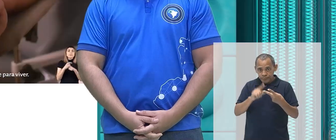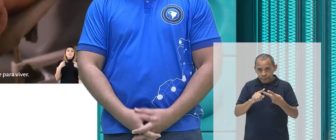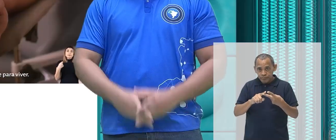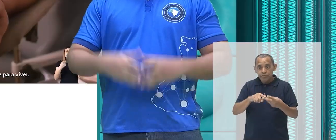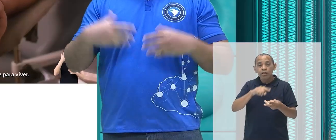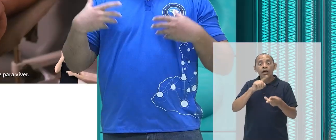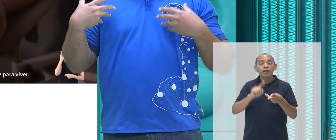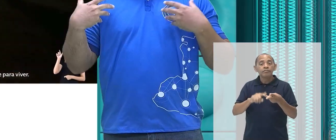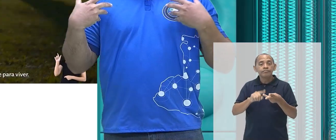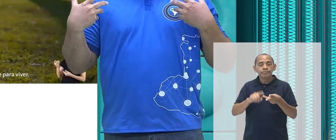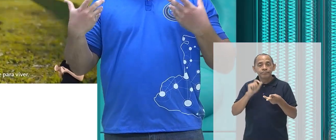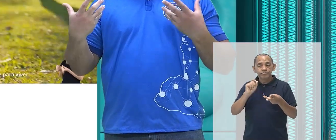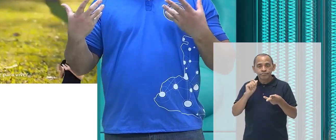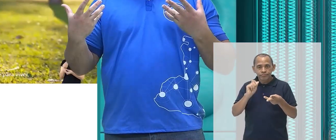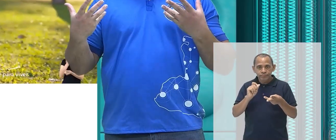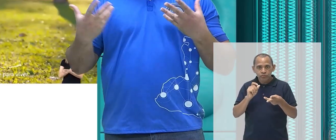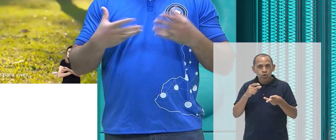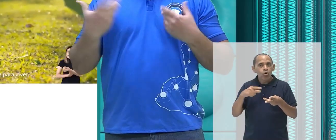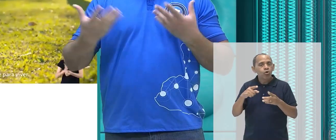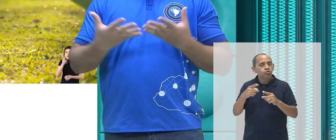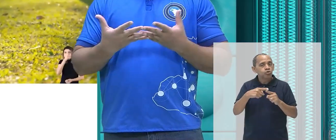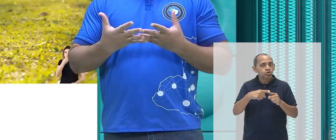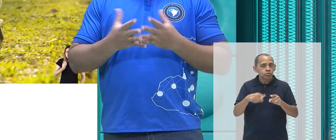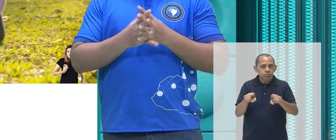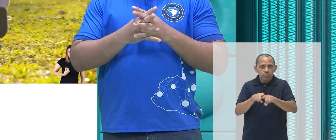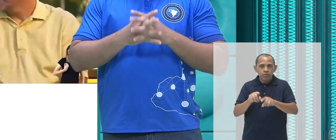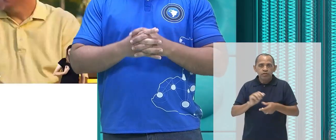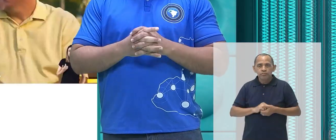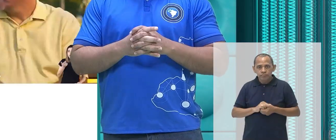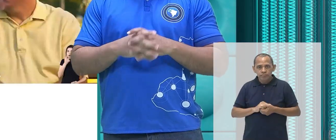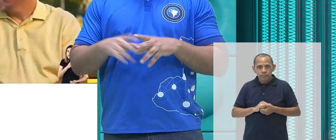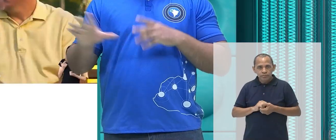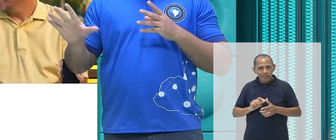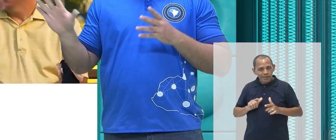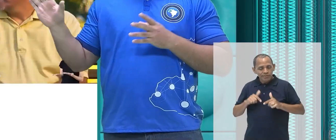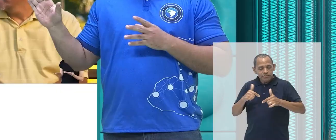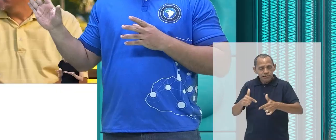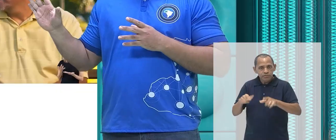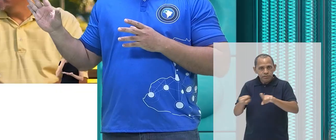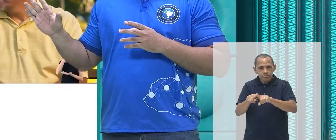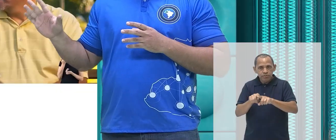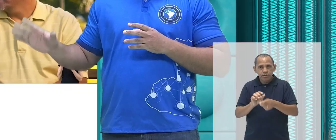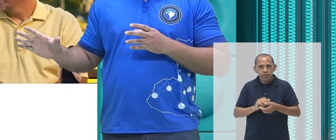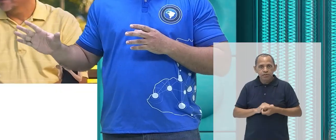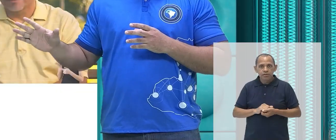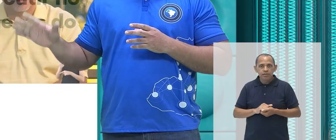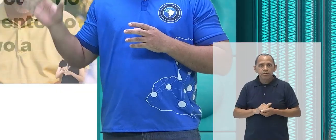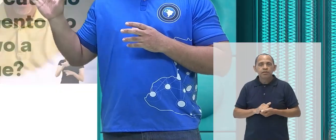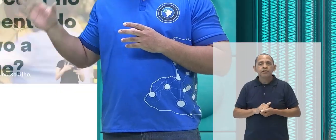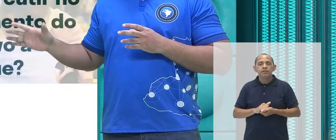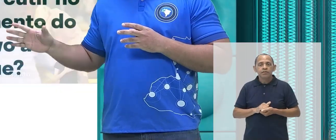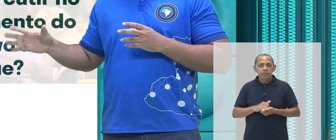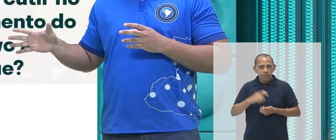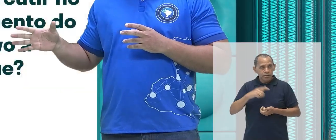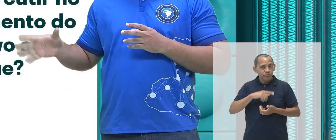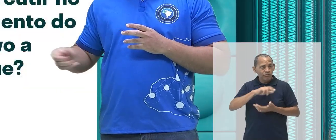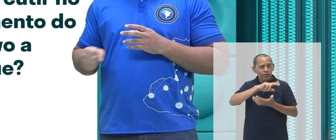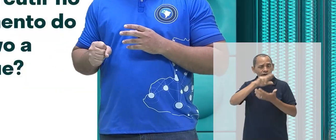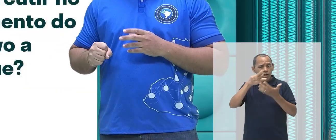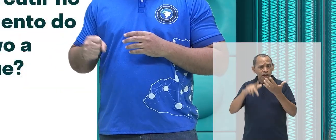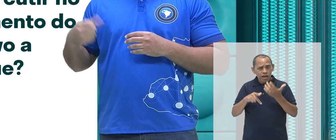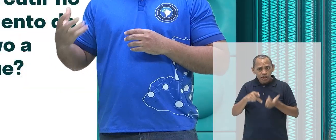seguir também para exatamente a atuação. Certo? Nós tivemos diversas pessoas aqui